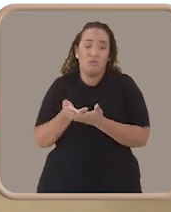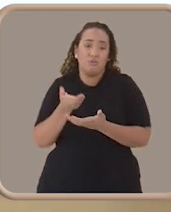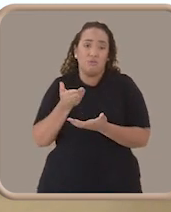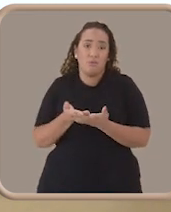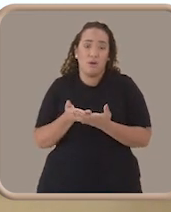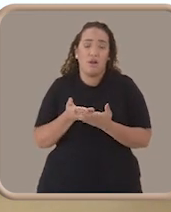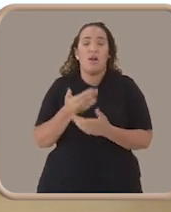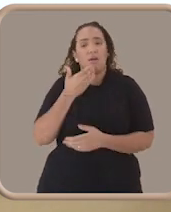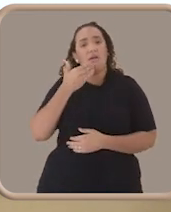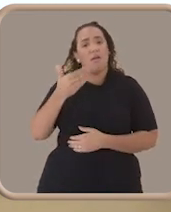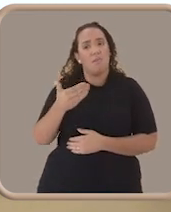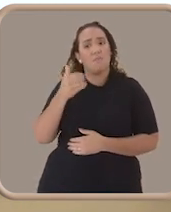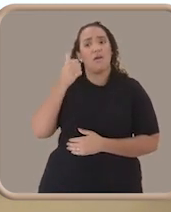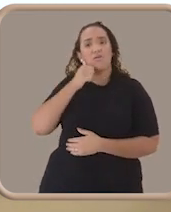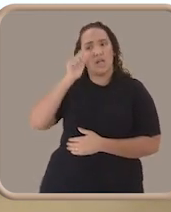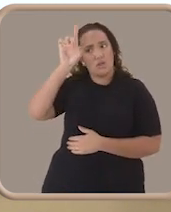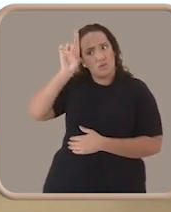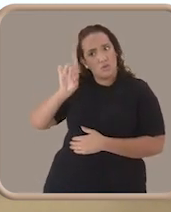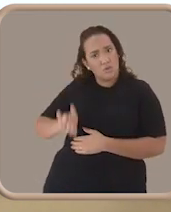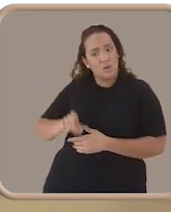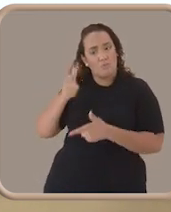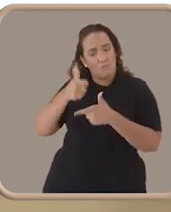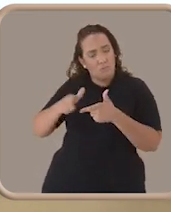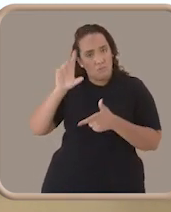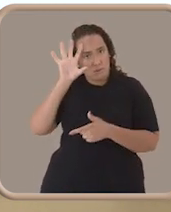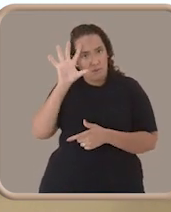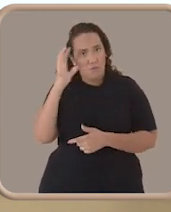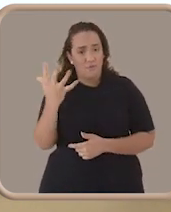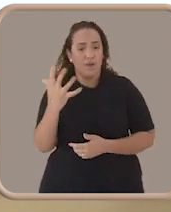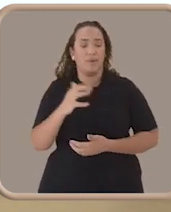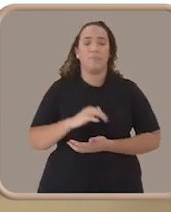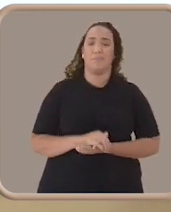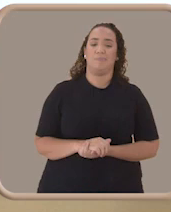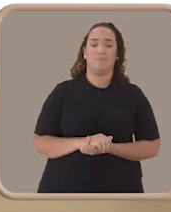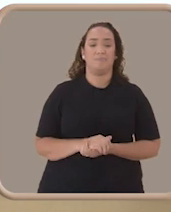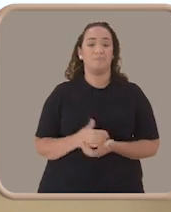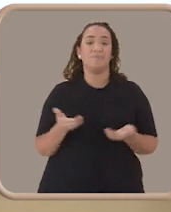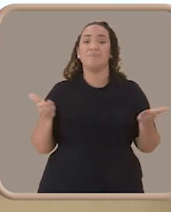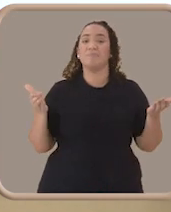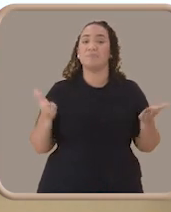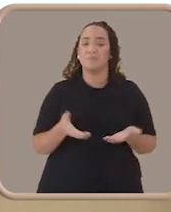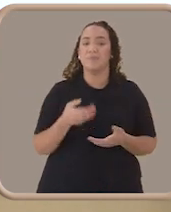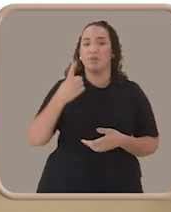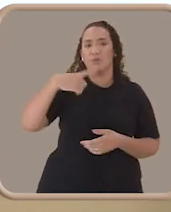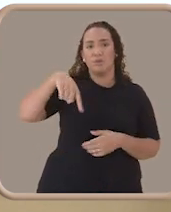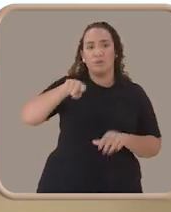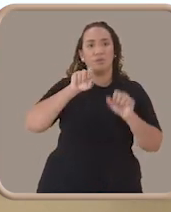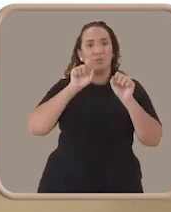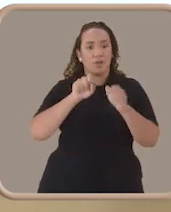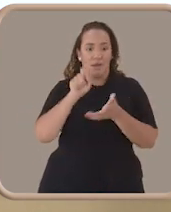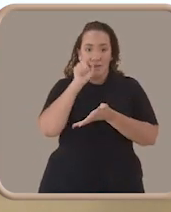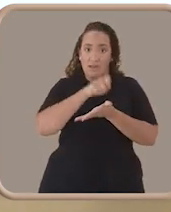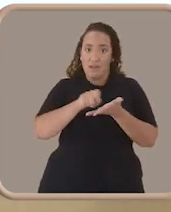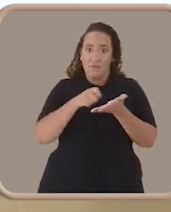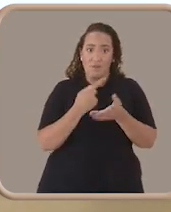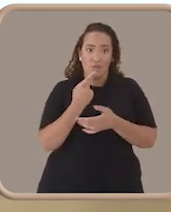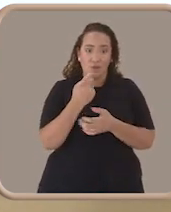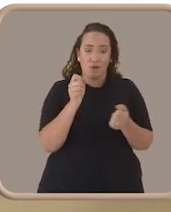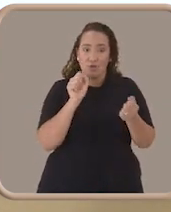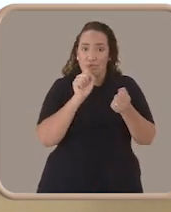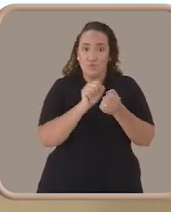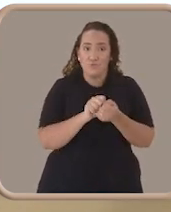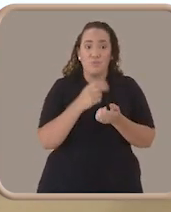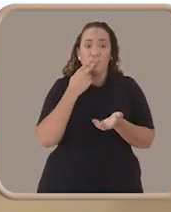Assim, ela pede à diretora que resolva esse problema. Que tal agora a gente escrever juntos uma carta de